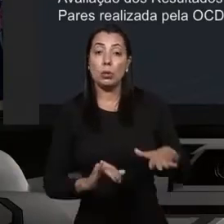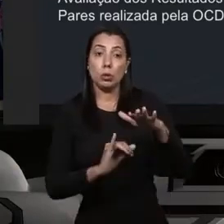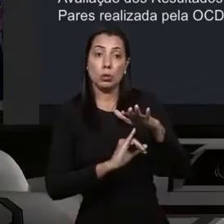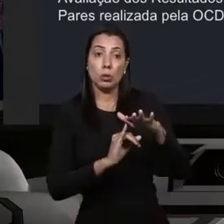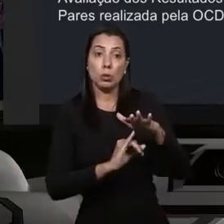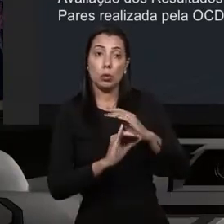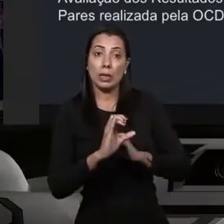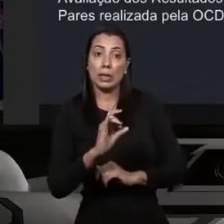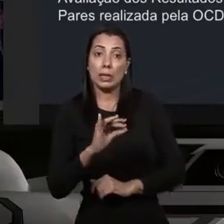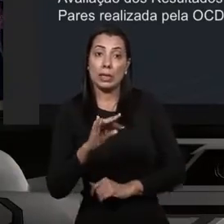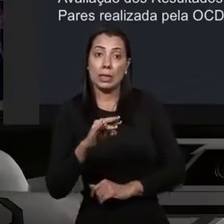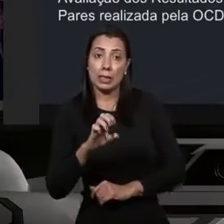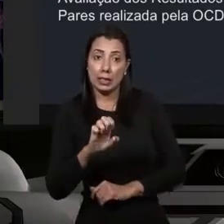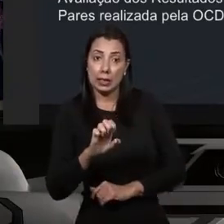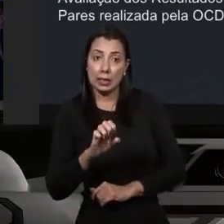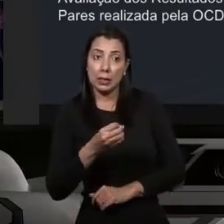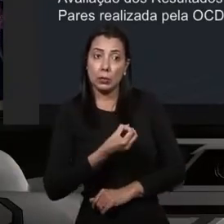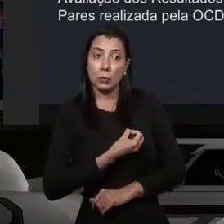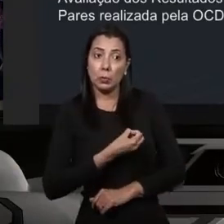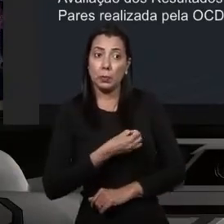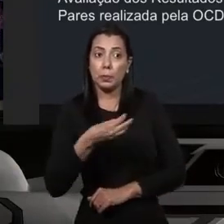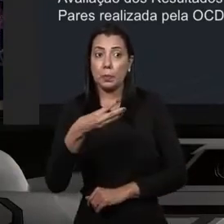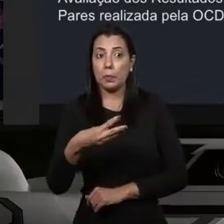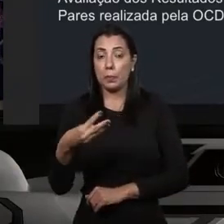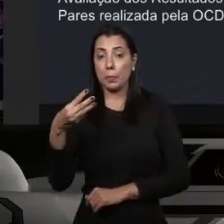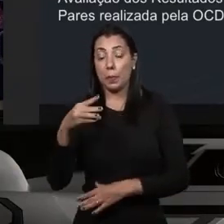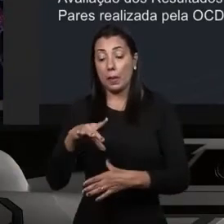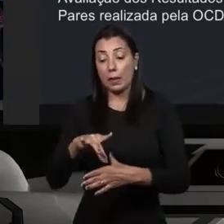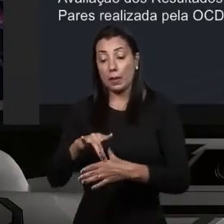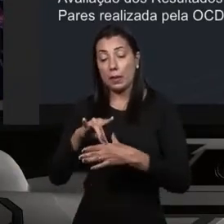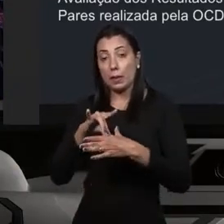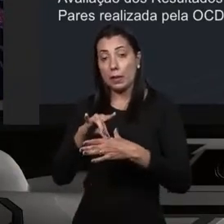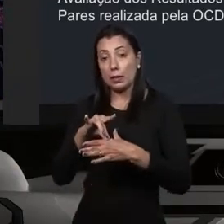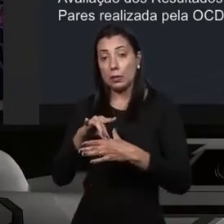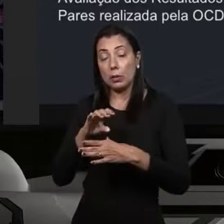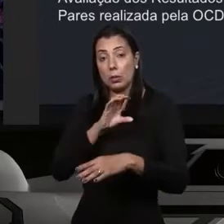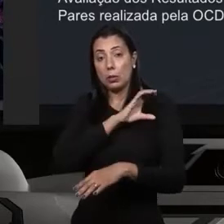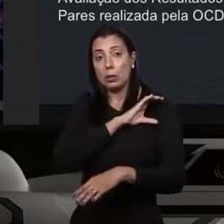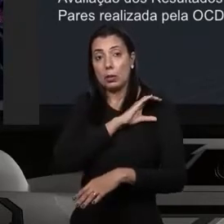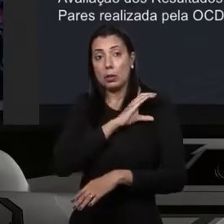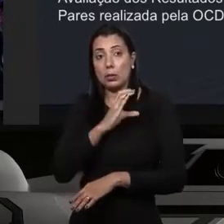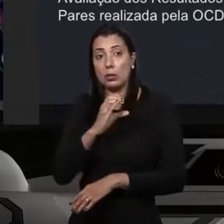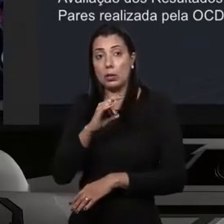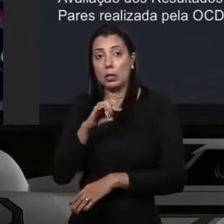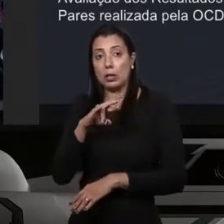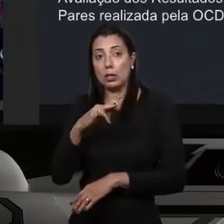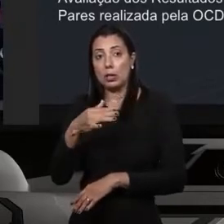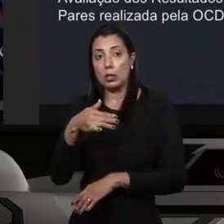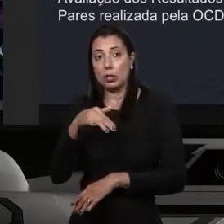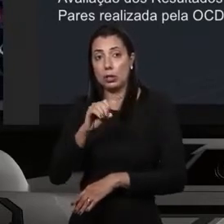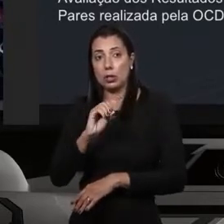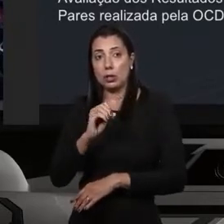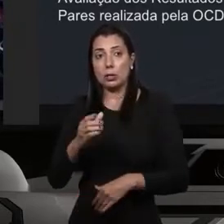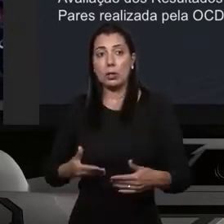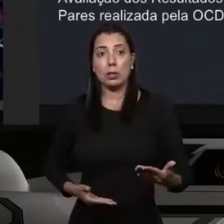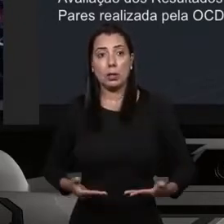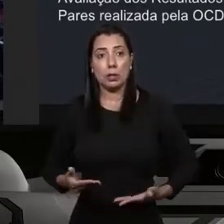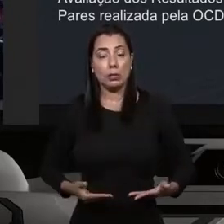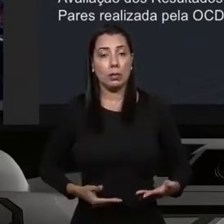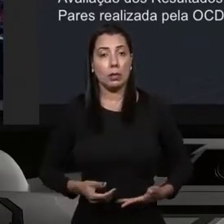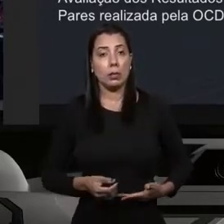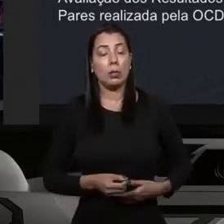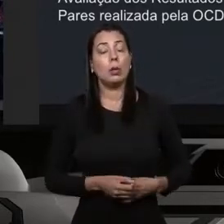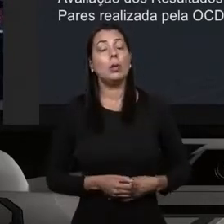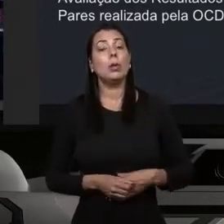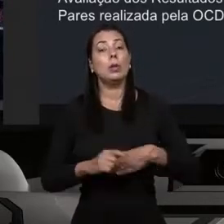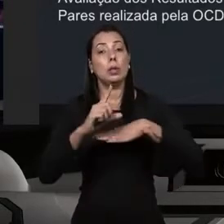pela Resolução número 3, liderado, coordenado pelo Cristiano Pinto, que é servidor da Casa Civil.